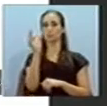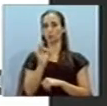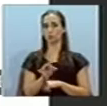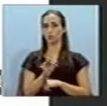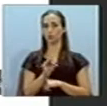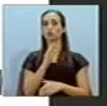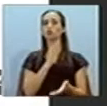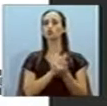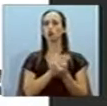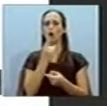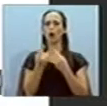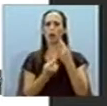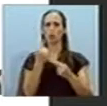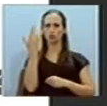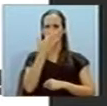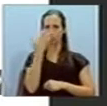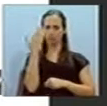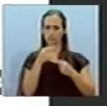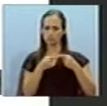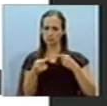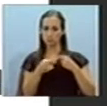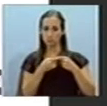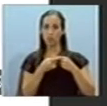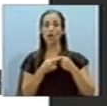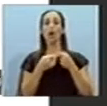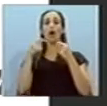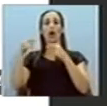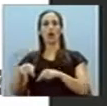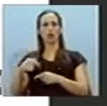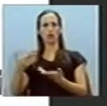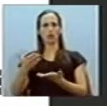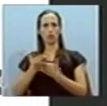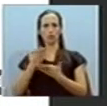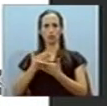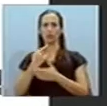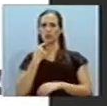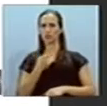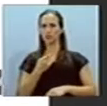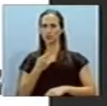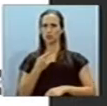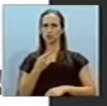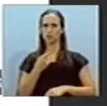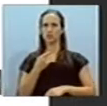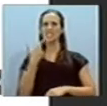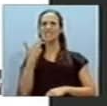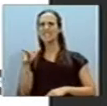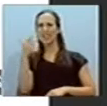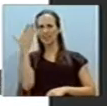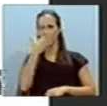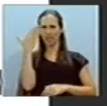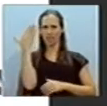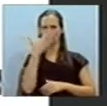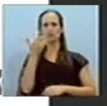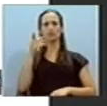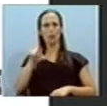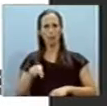alguns dias. E agora o que nos diz este estudo é que durante mais de uma centena de dias, houve também